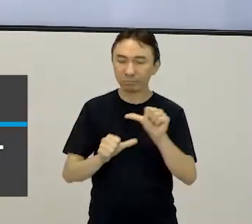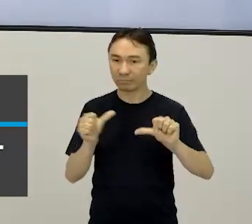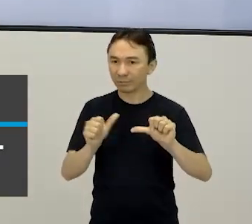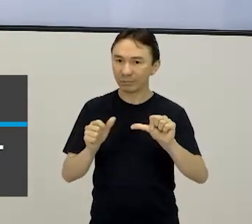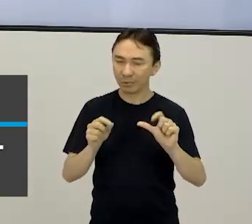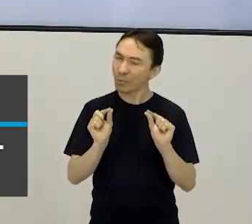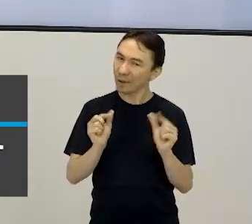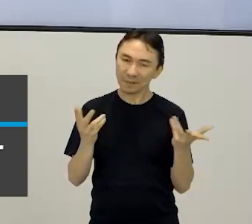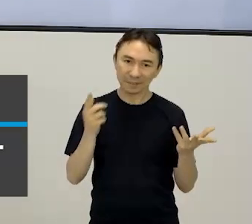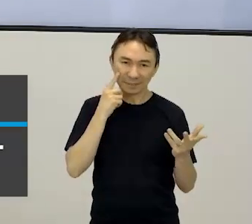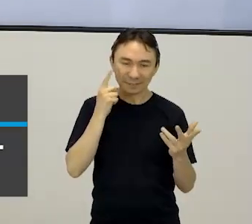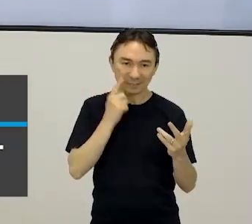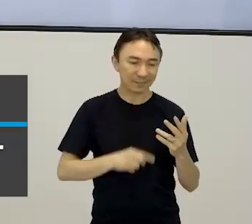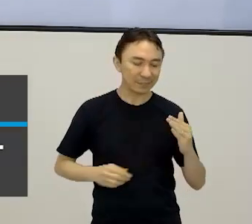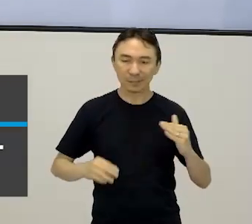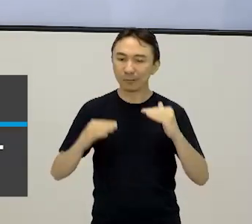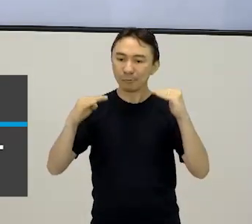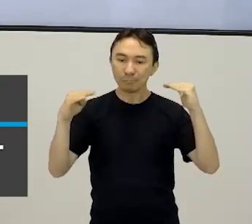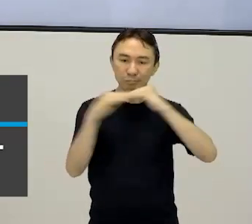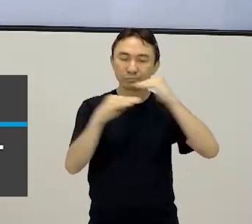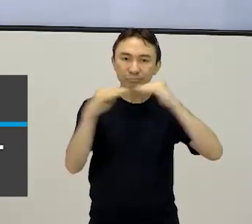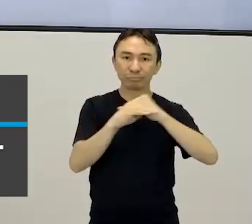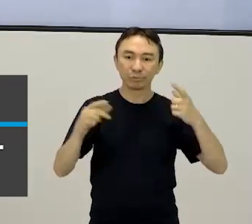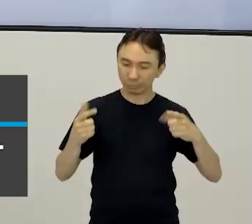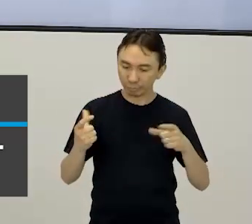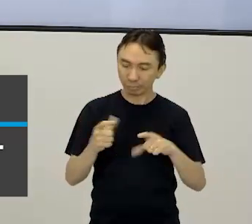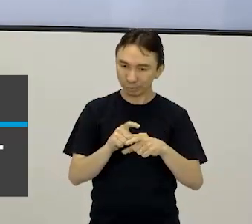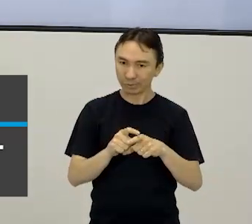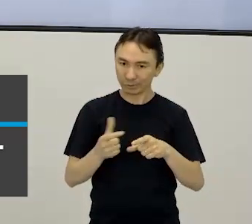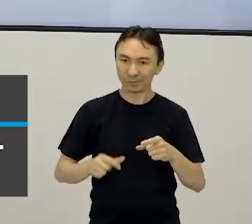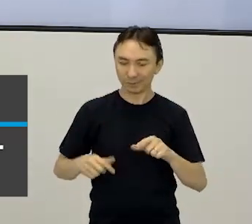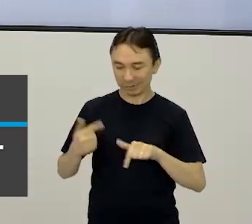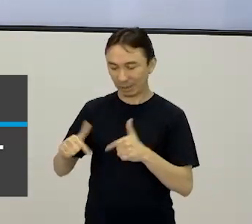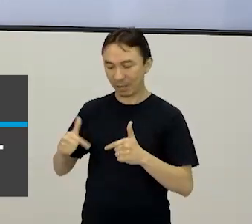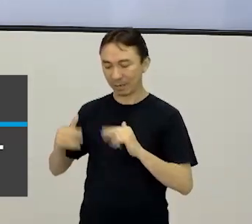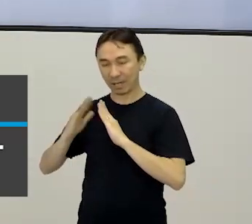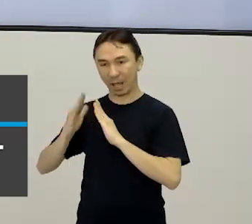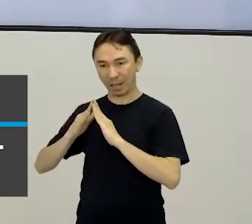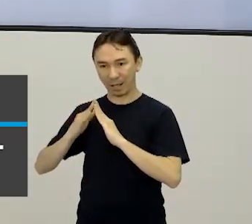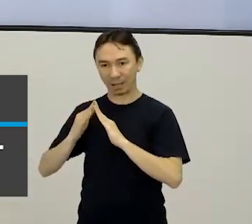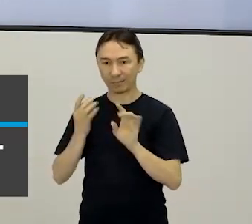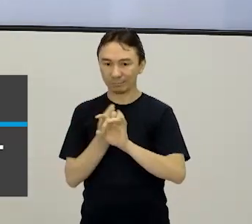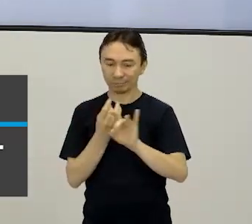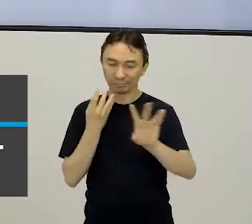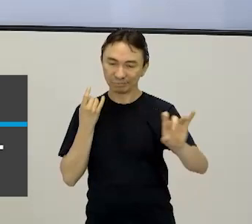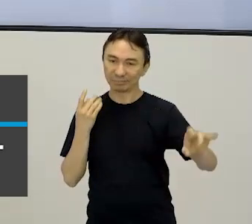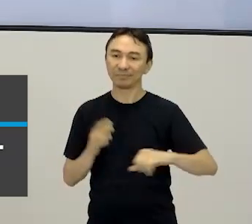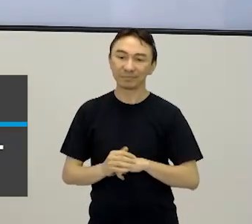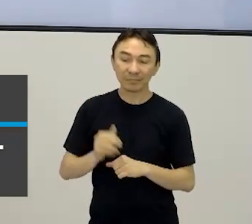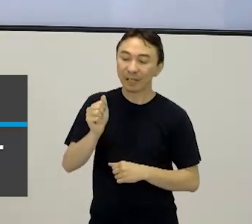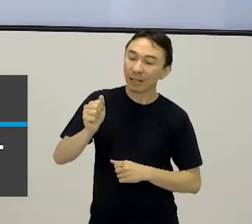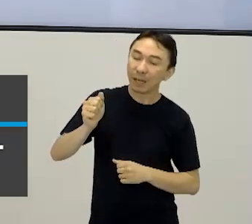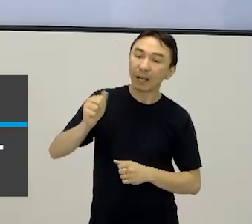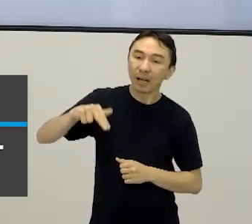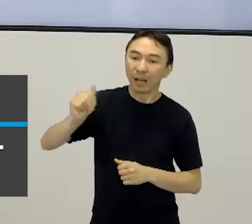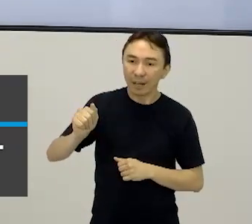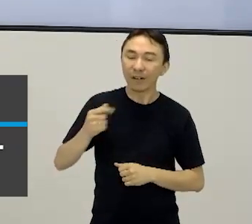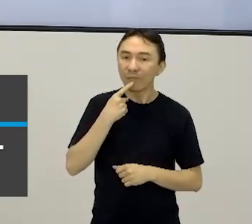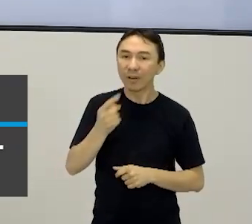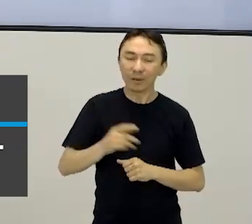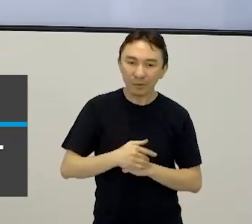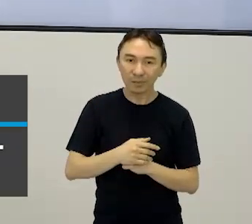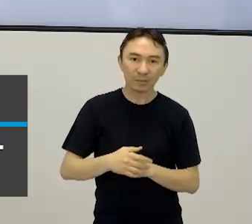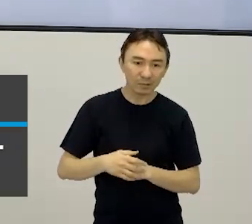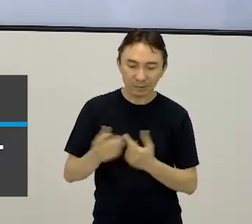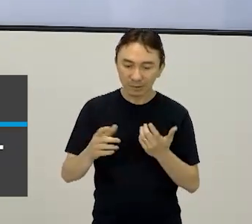trânsito, pelo home office. Aí nós temos também a Ana Maria, que diz preocupação maior com a higiene